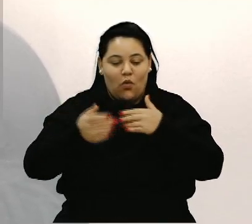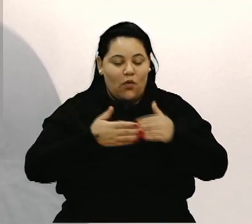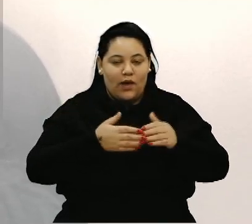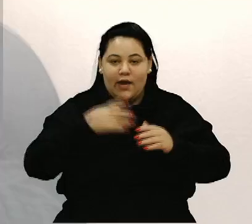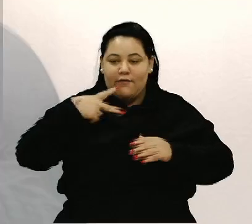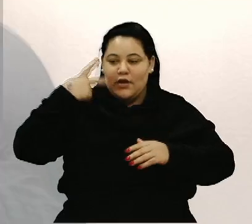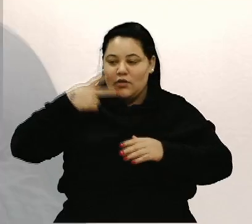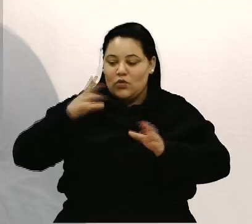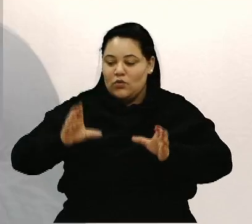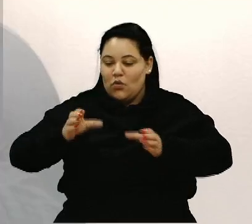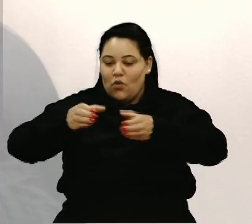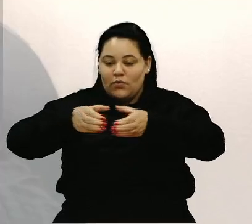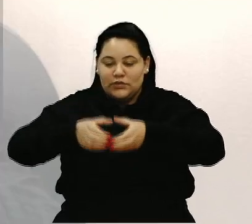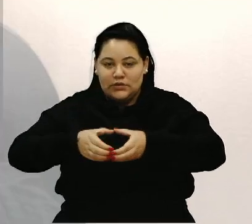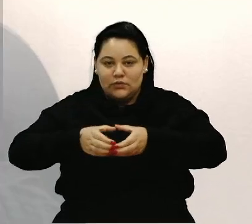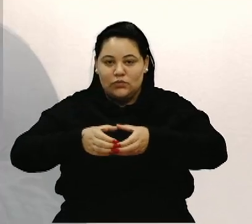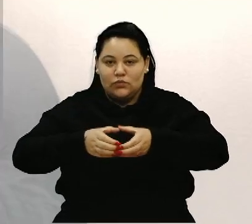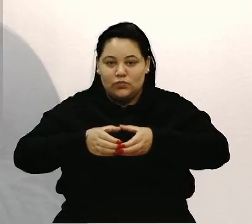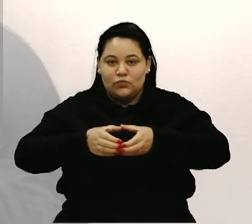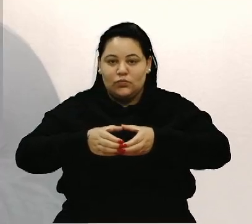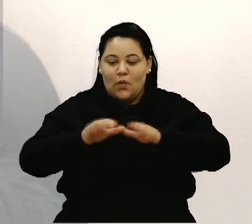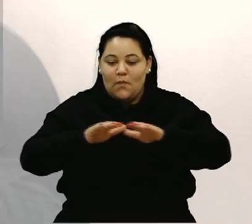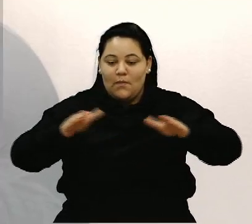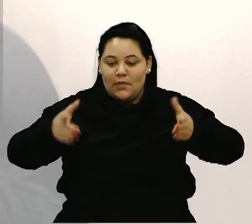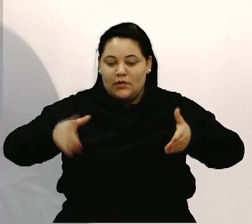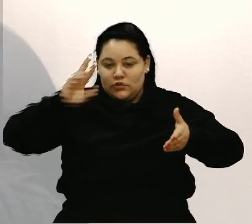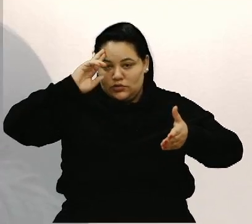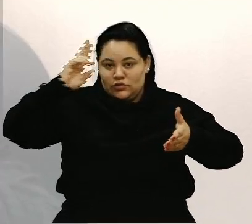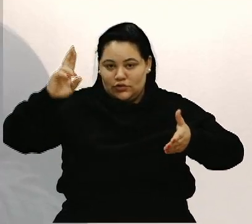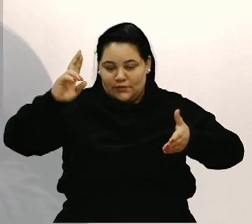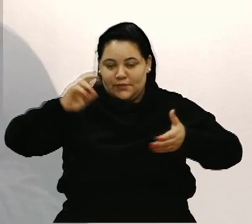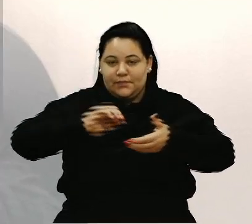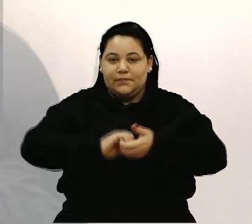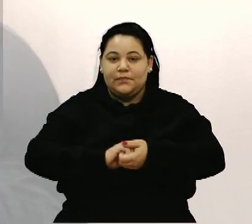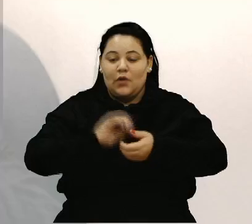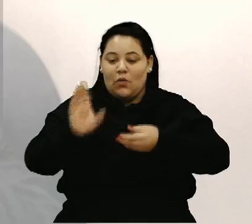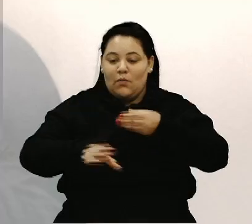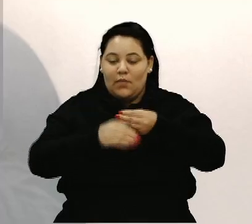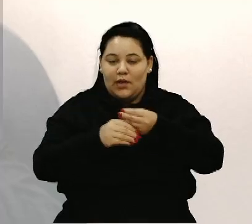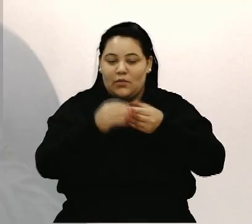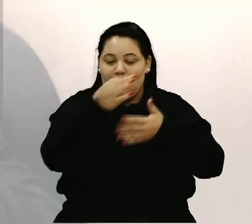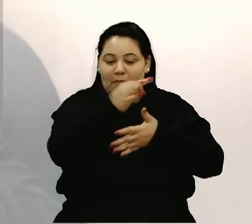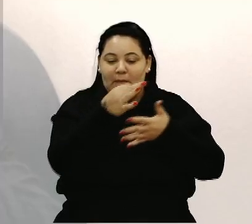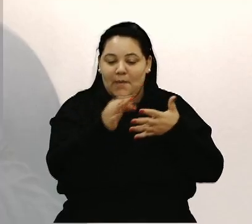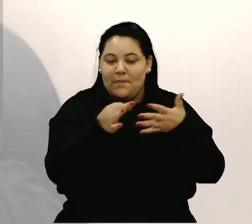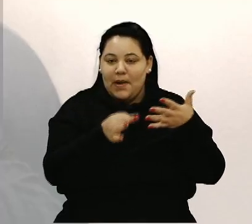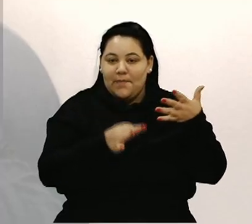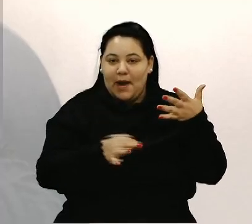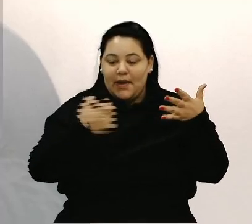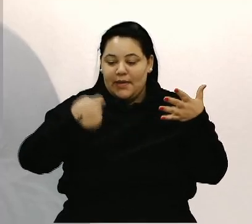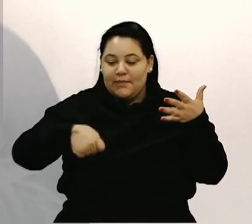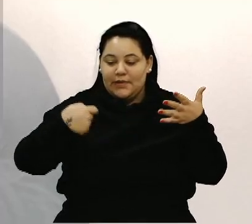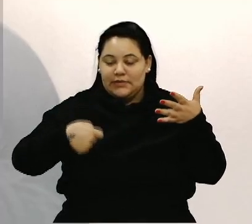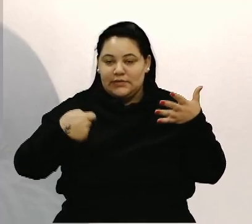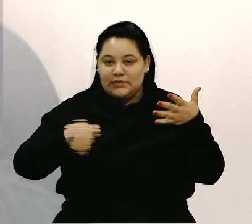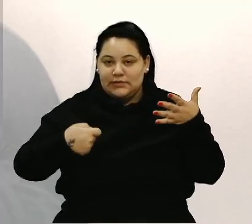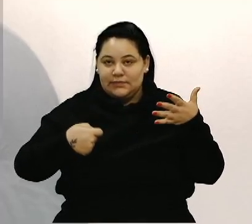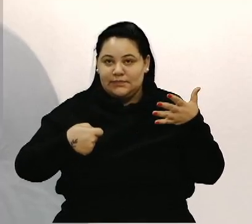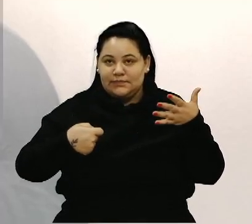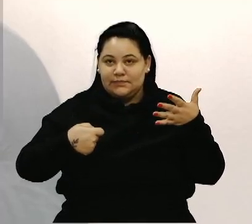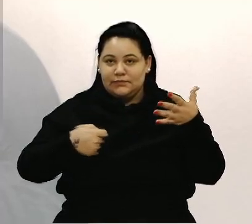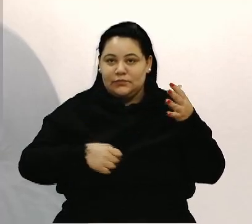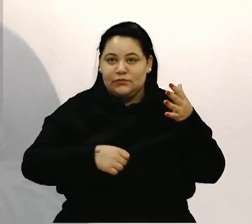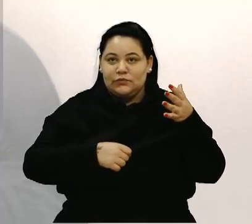bancada ou comissão ou mesa diretora, salvo disposição em contrário. Completam os requisitos necessários na iniciativa do projeto de